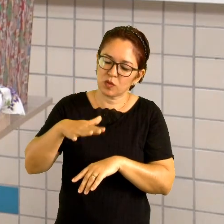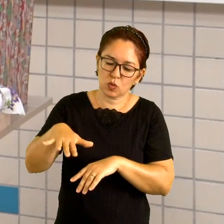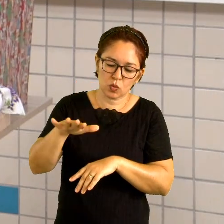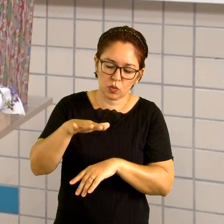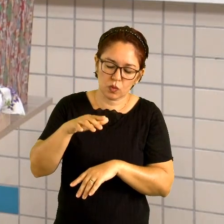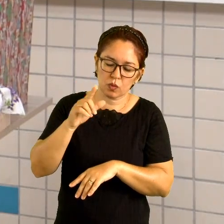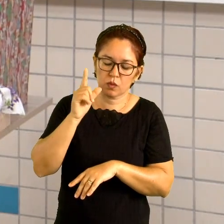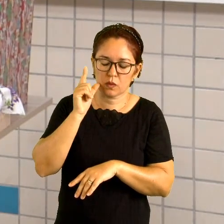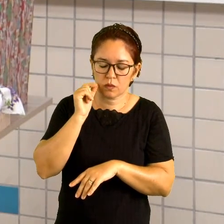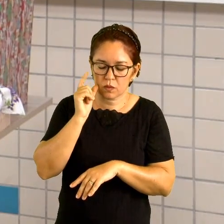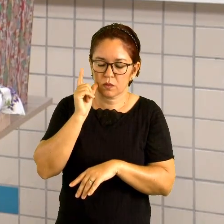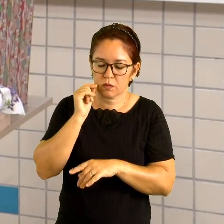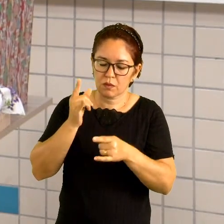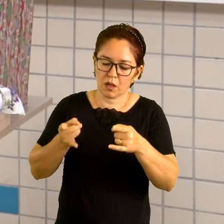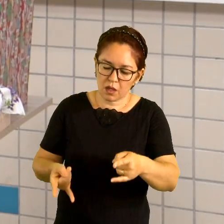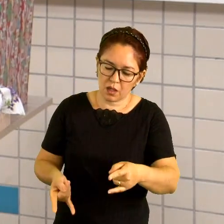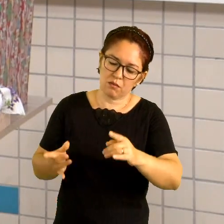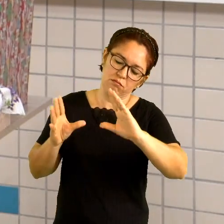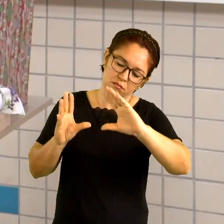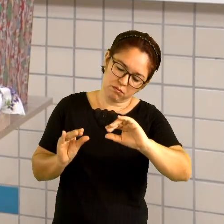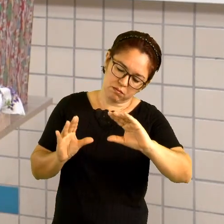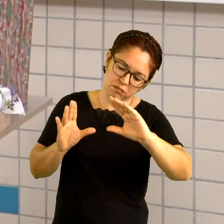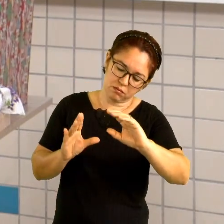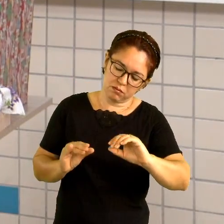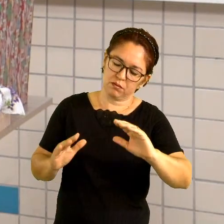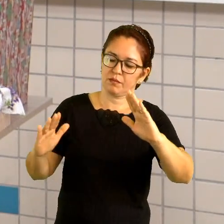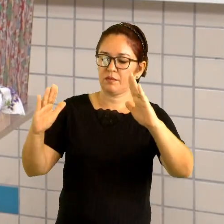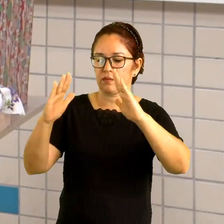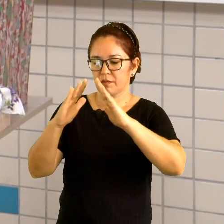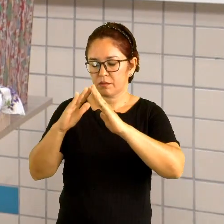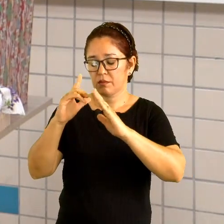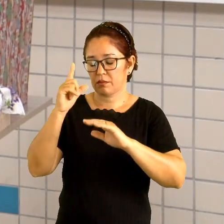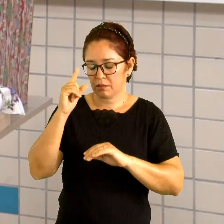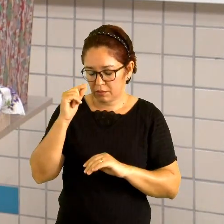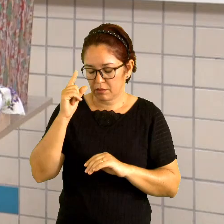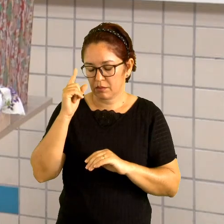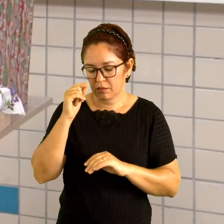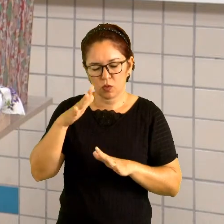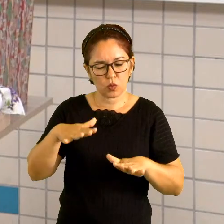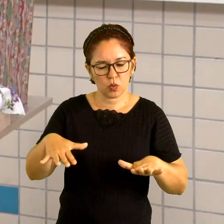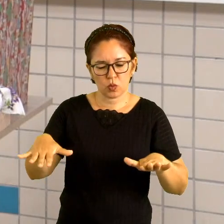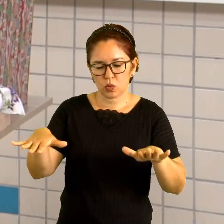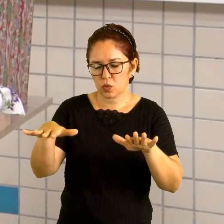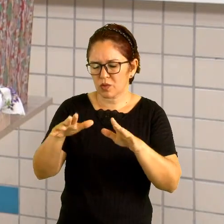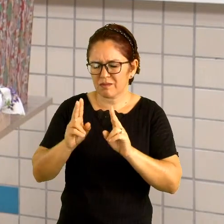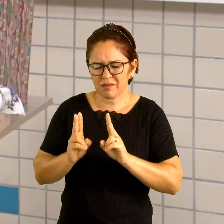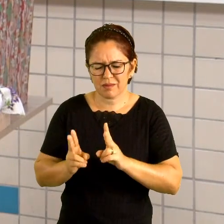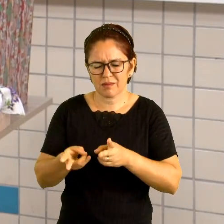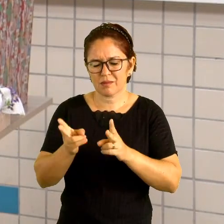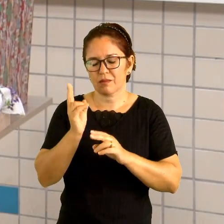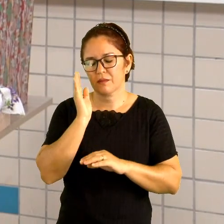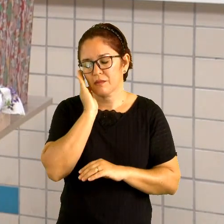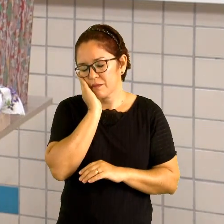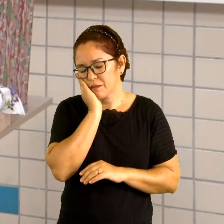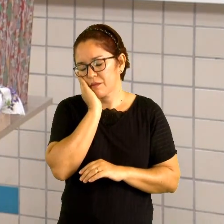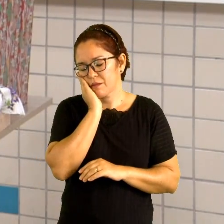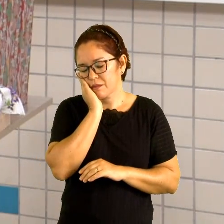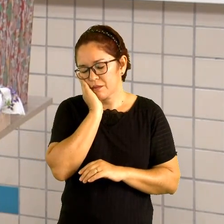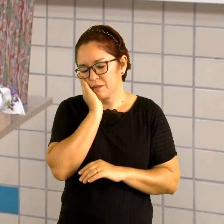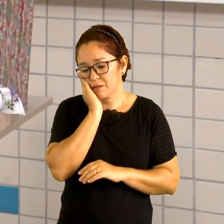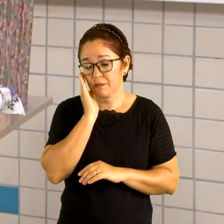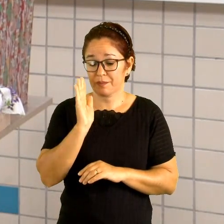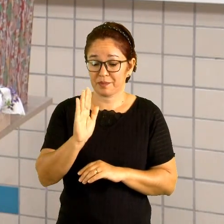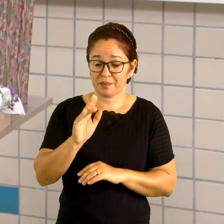numa cama aconchegante, numa casa sonolenta, onde todos viviam dormindo. Em cima desse